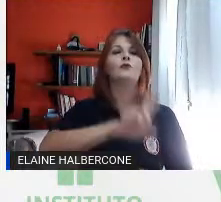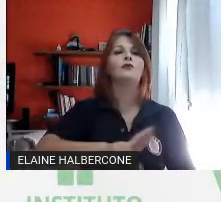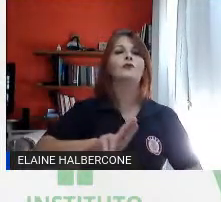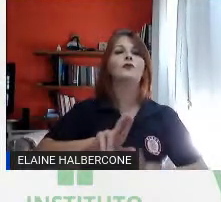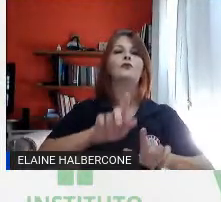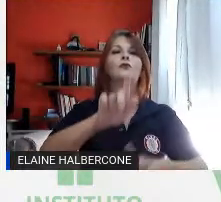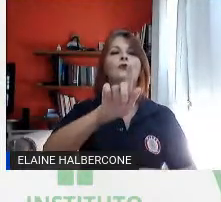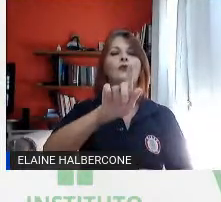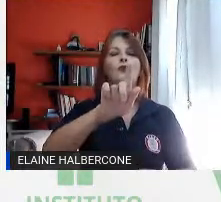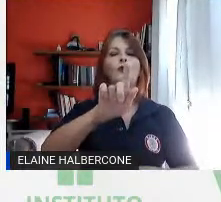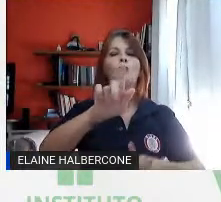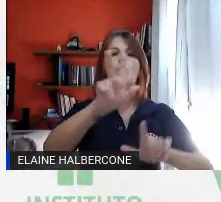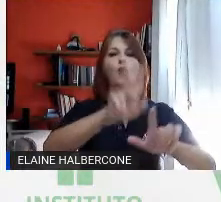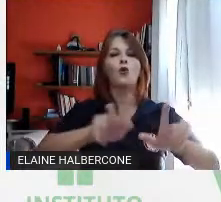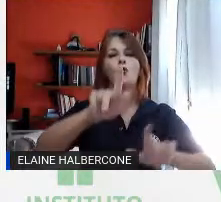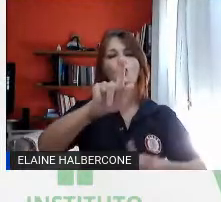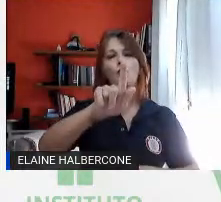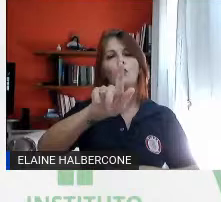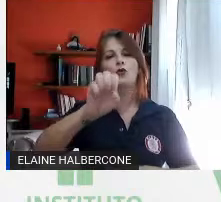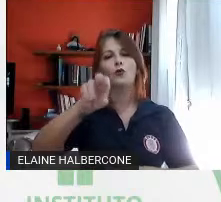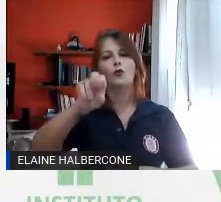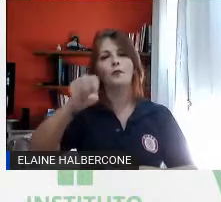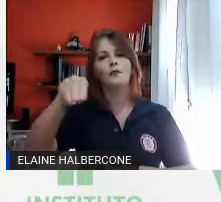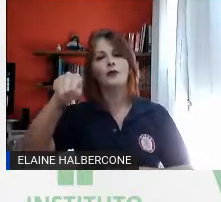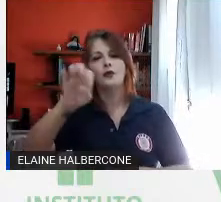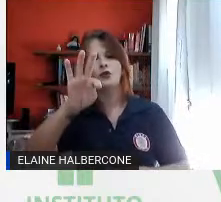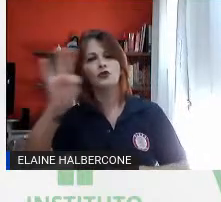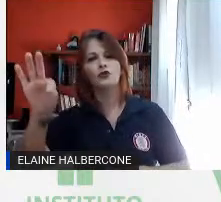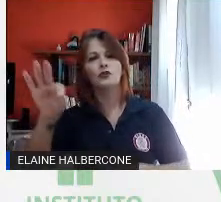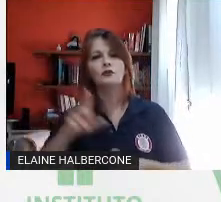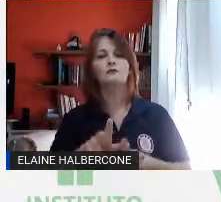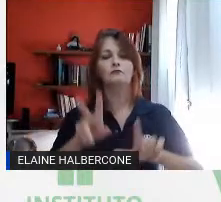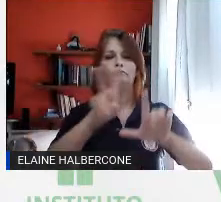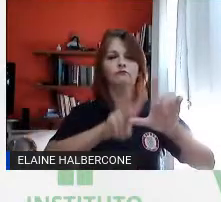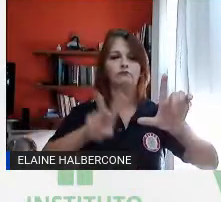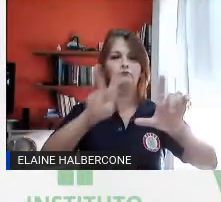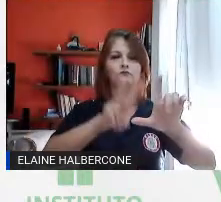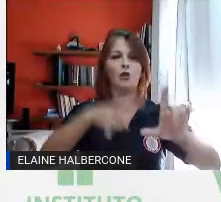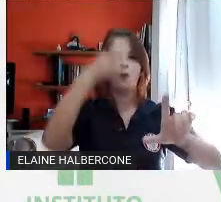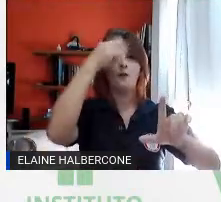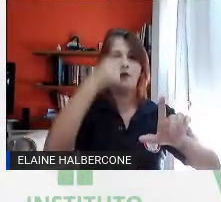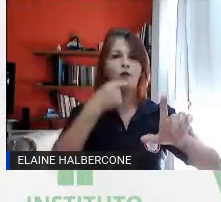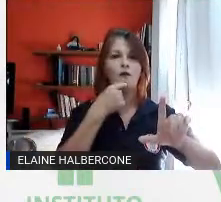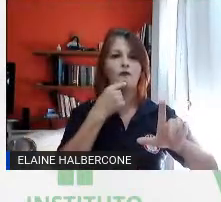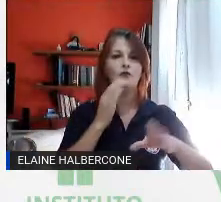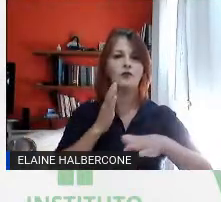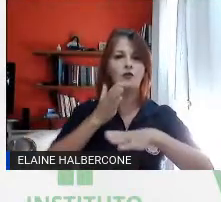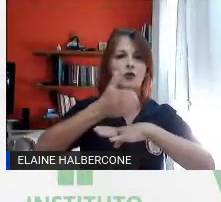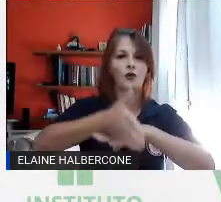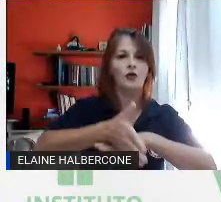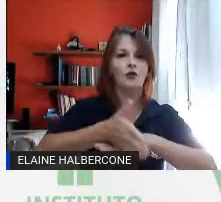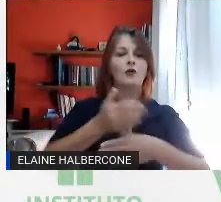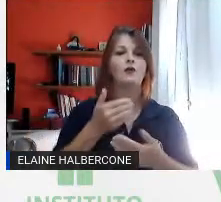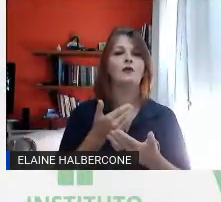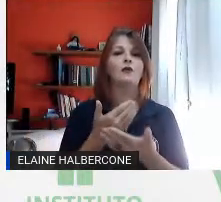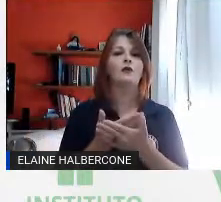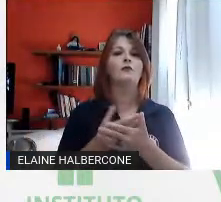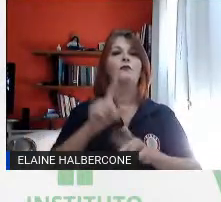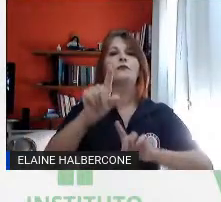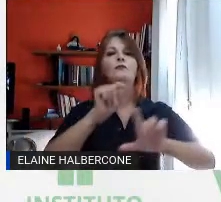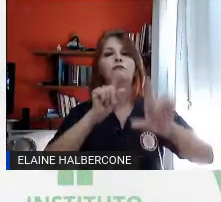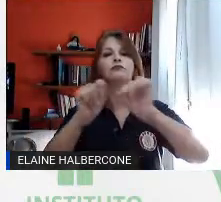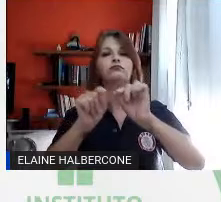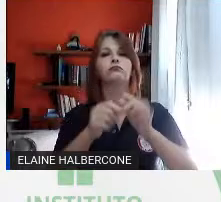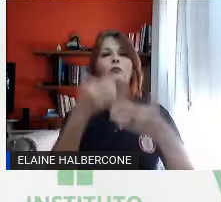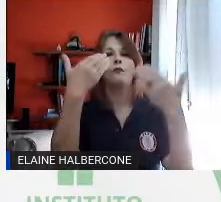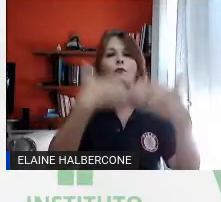como plataforma. O perfil dos alunos são alunos que ingressaram na instituição através do processo seletivo, então